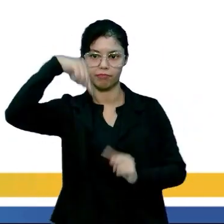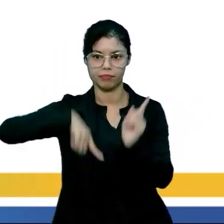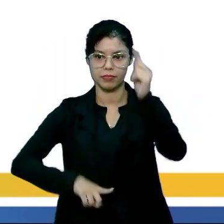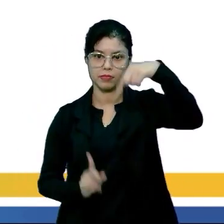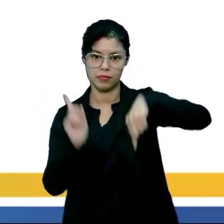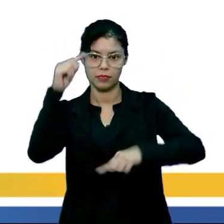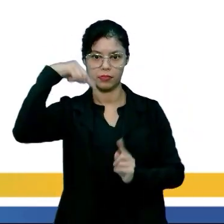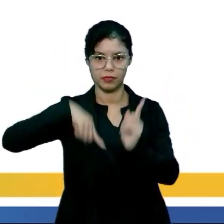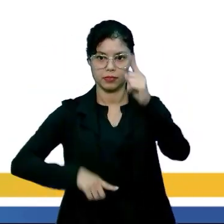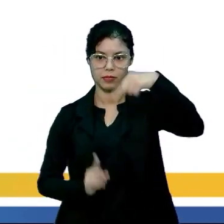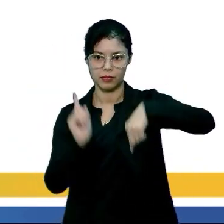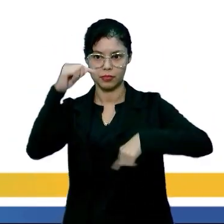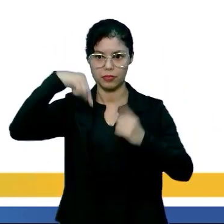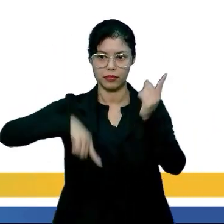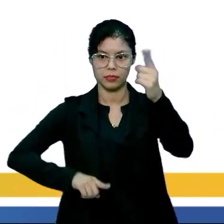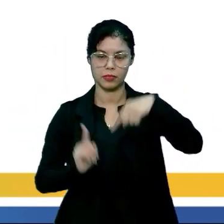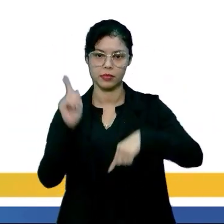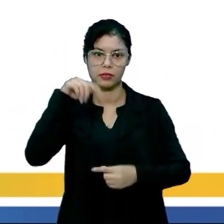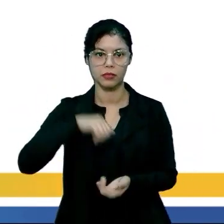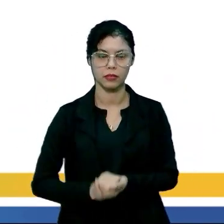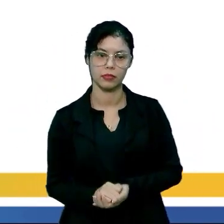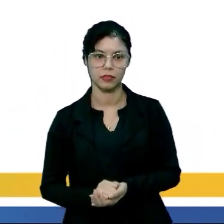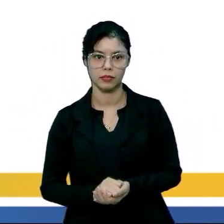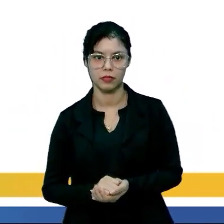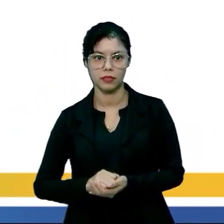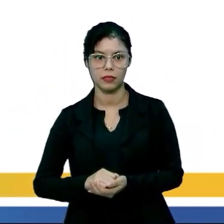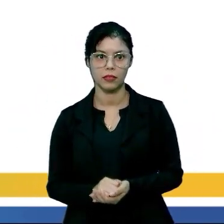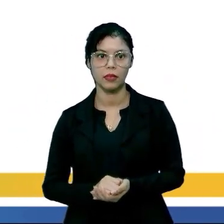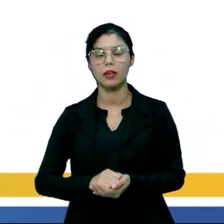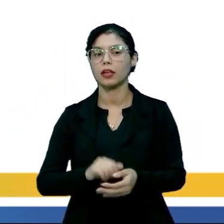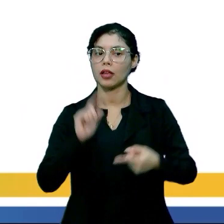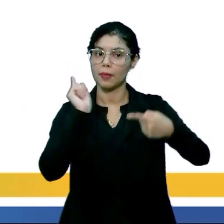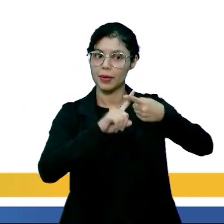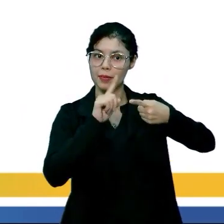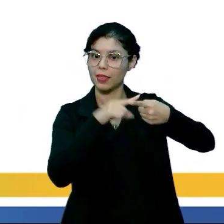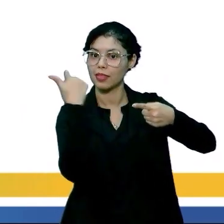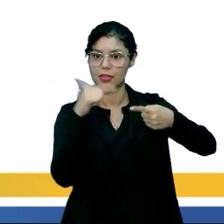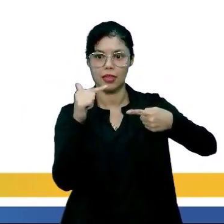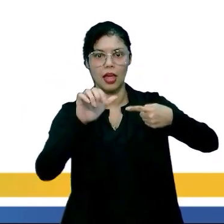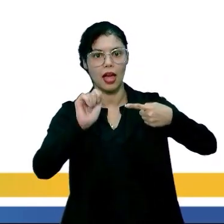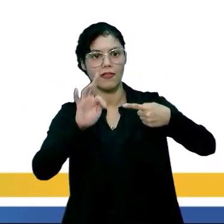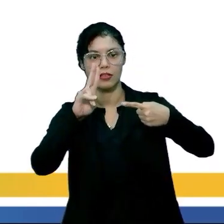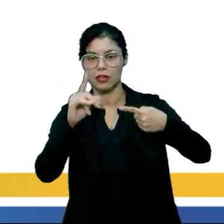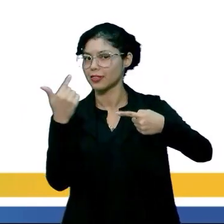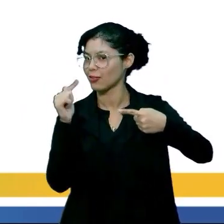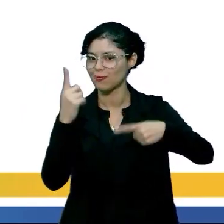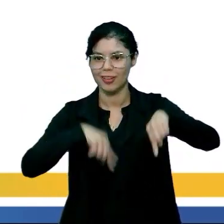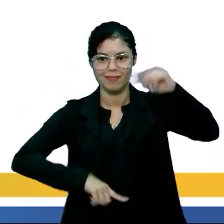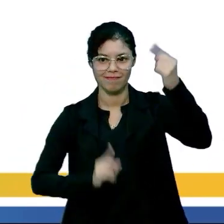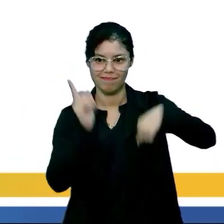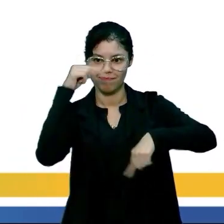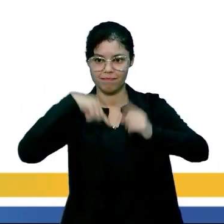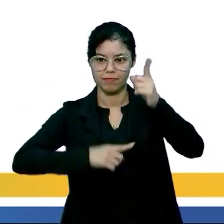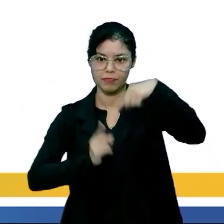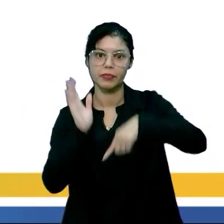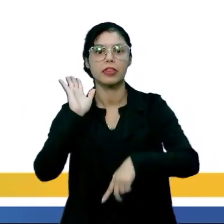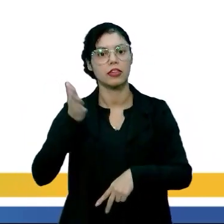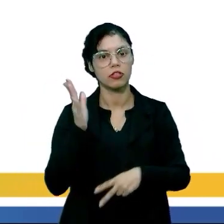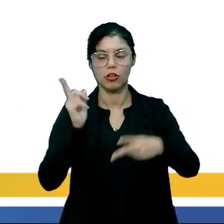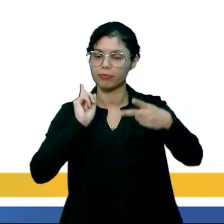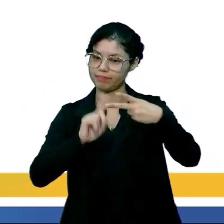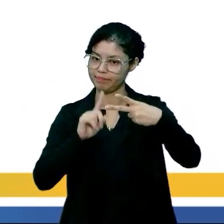tá? Aqui, as Bryophytes são avasculares, que não tem. E